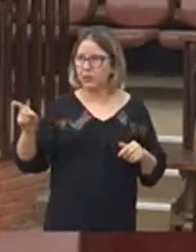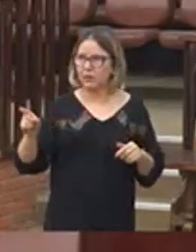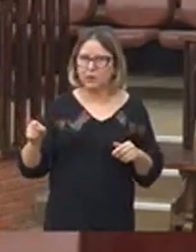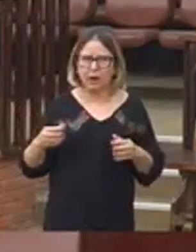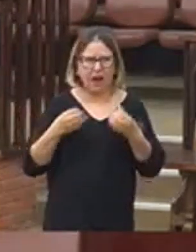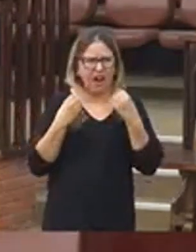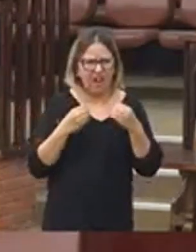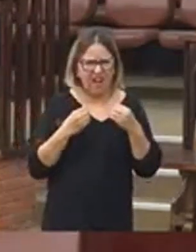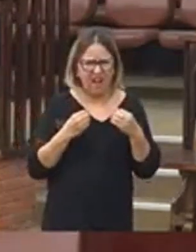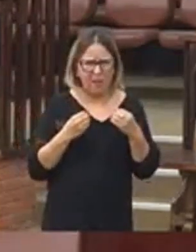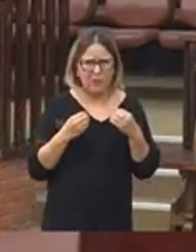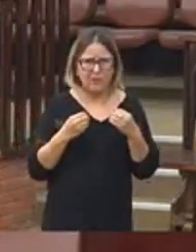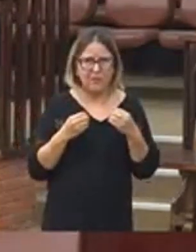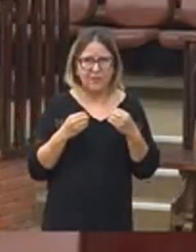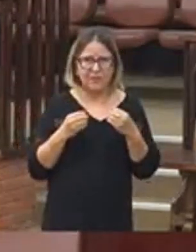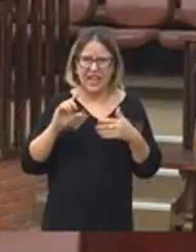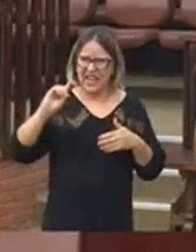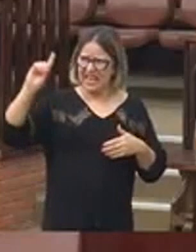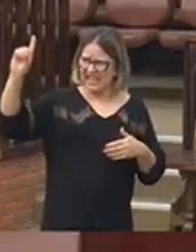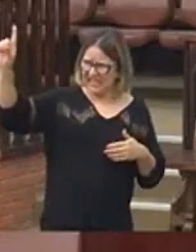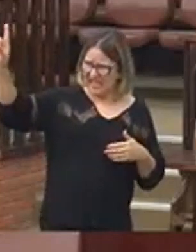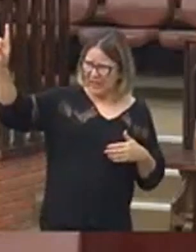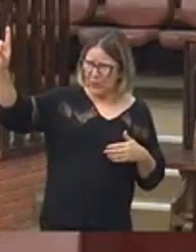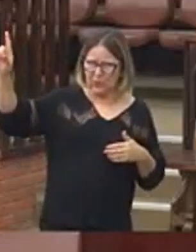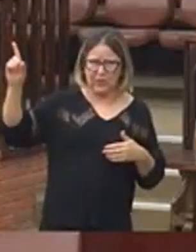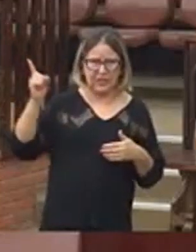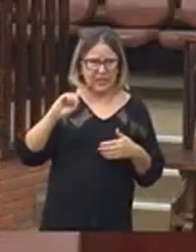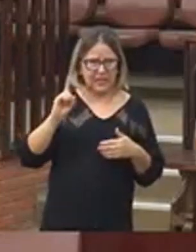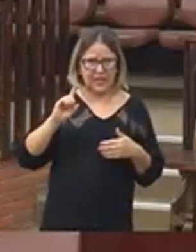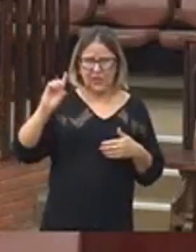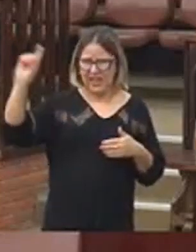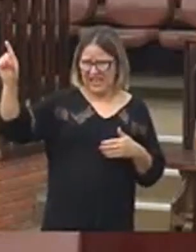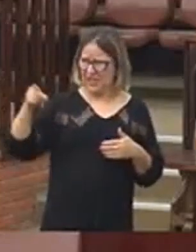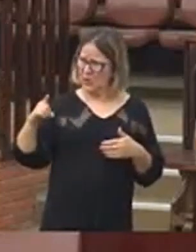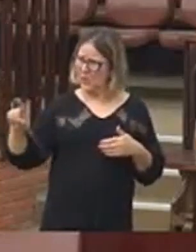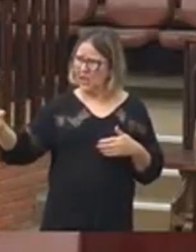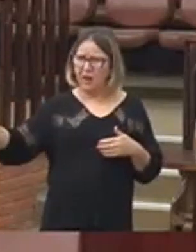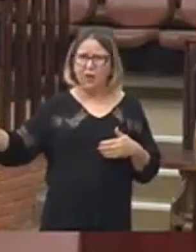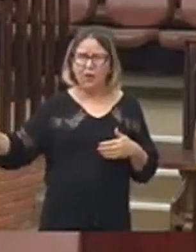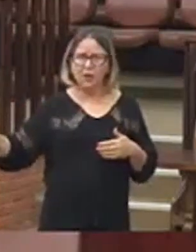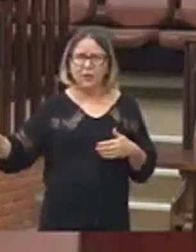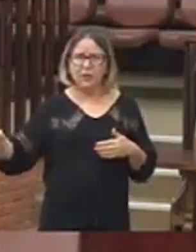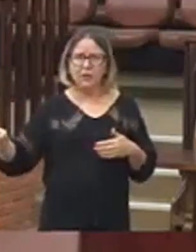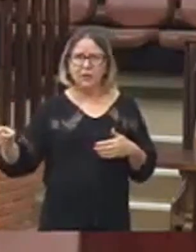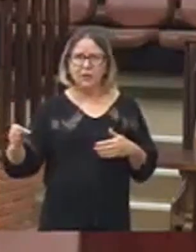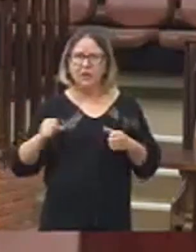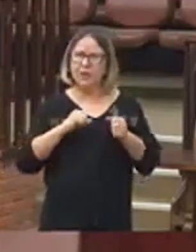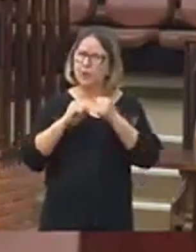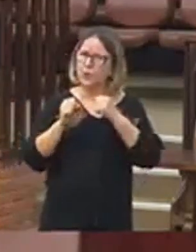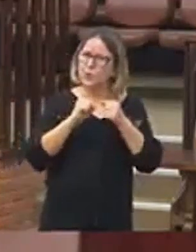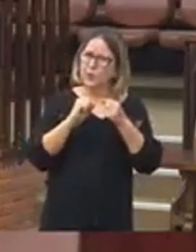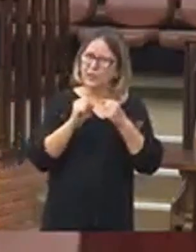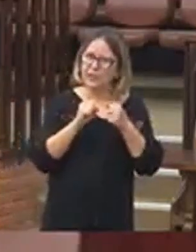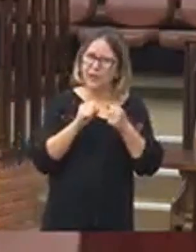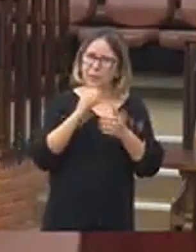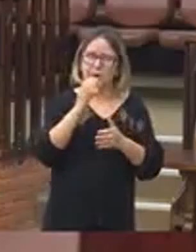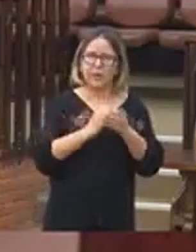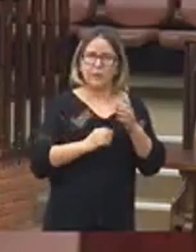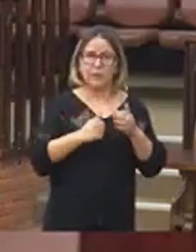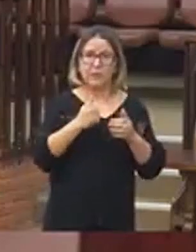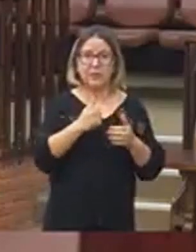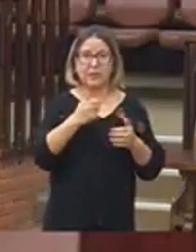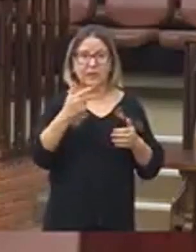não é de longe? O salmista no Salmo 139 diz, para onde fugirei da tua